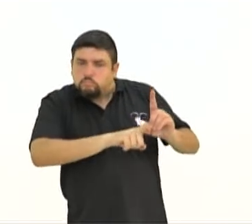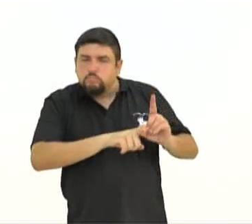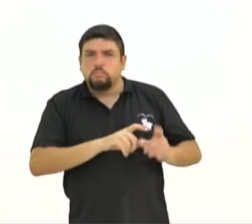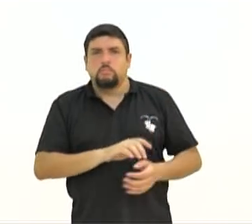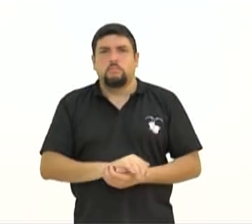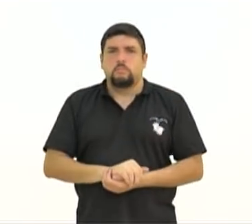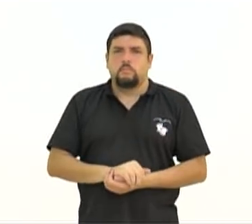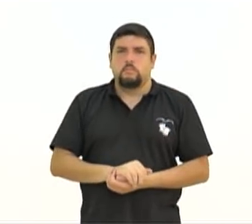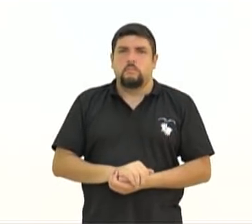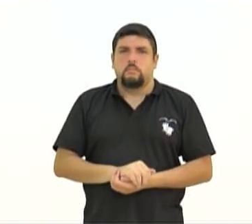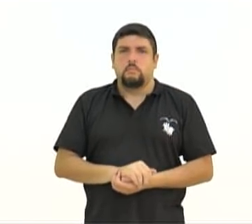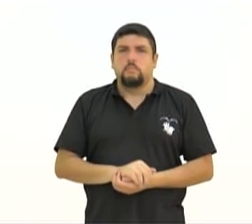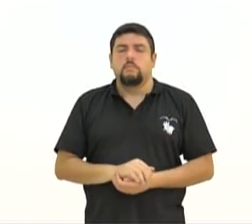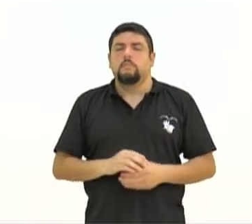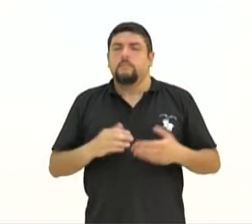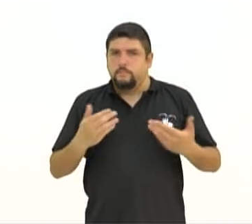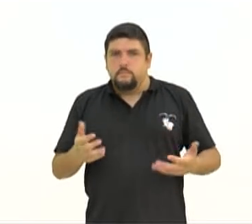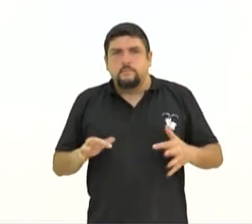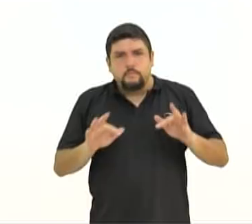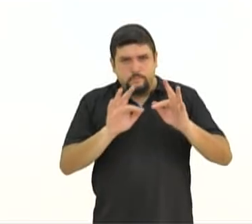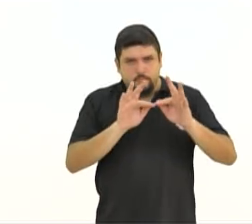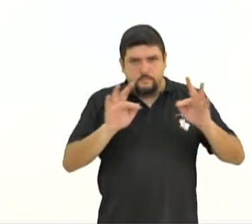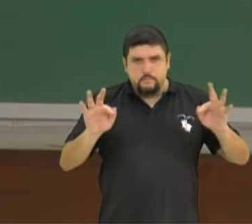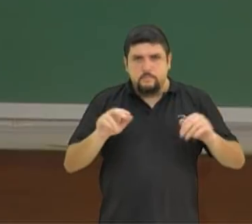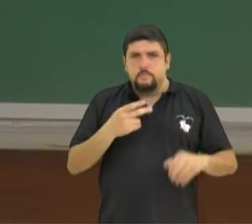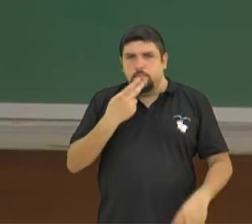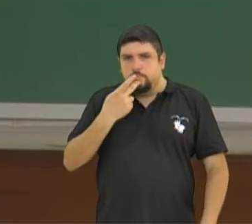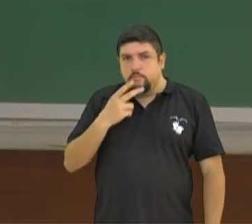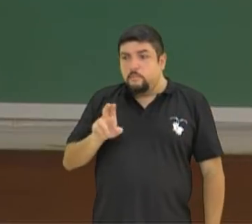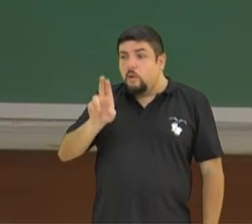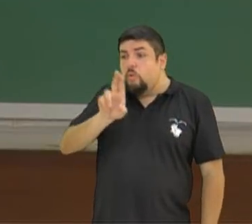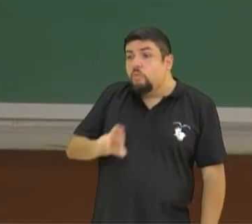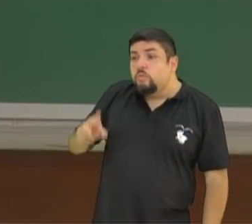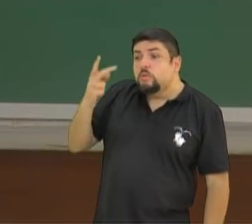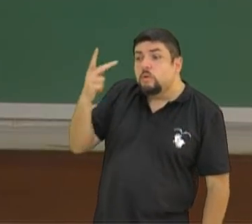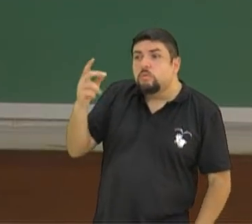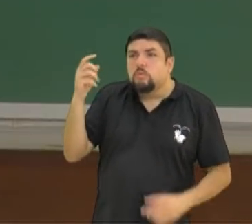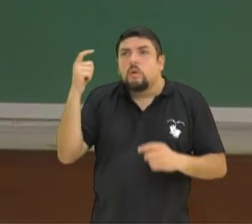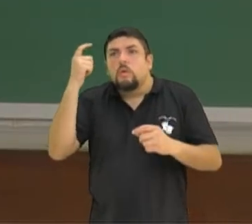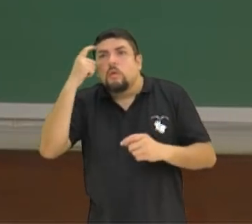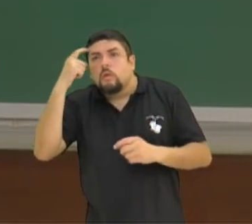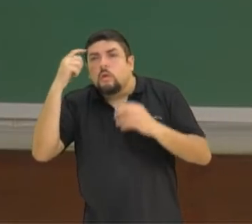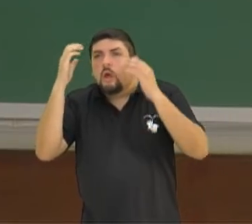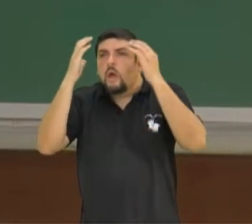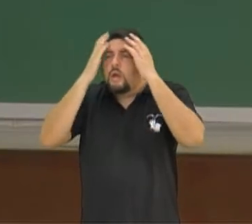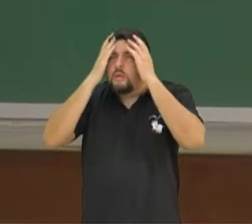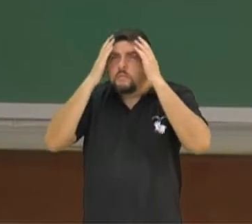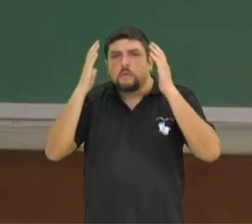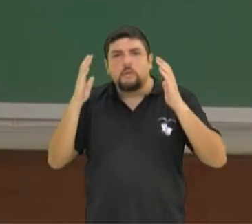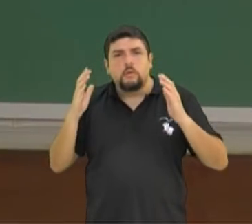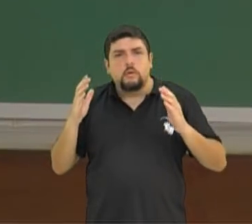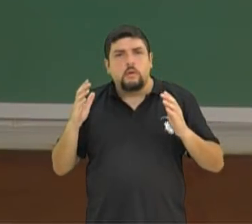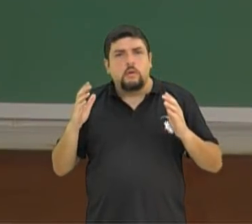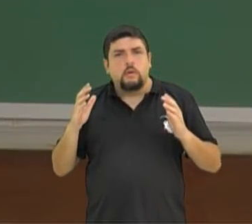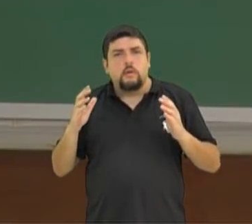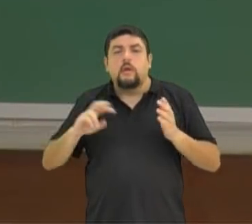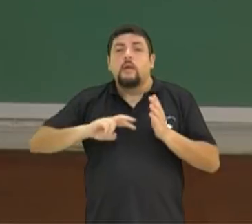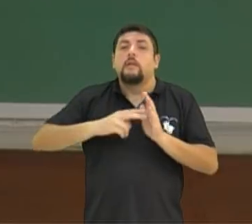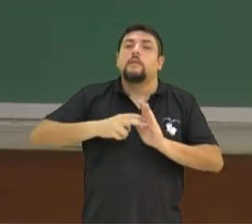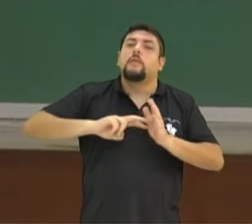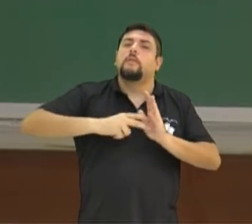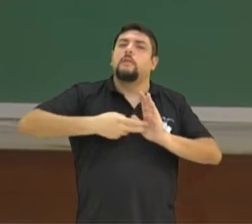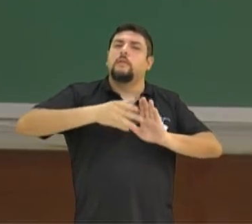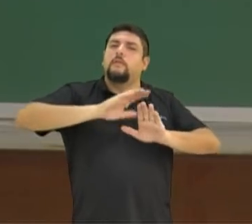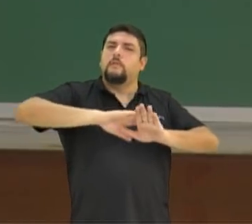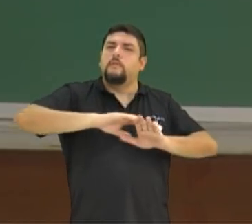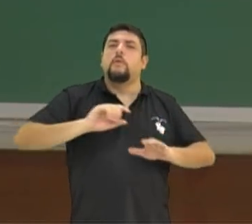quando a frase, né, quando o enunciador fala use a cabeça, né, ele está querendo dizer use a inteligência, também a gente tem uma ideia